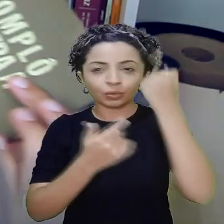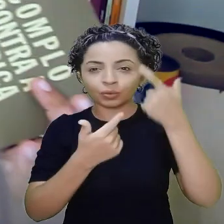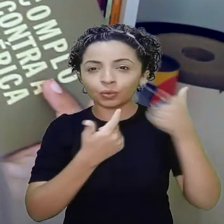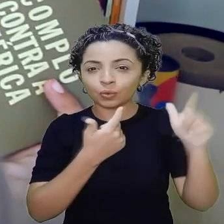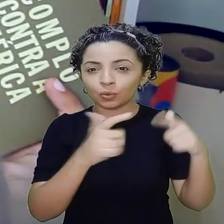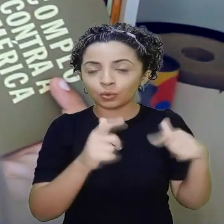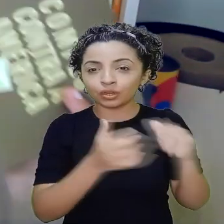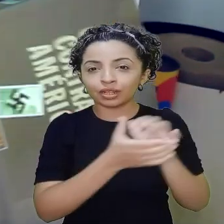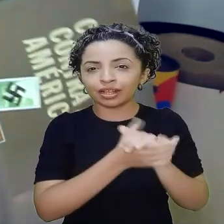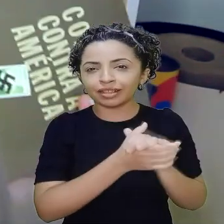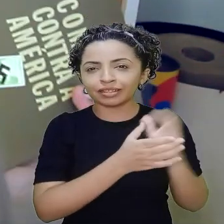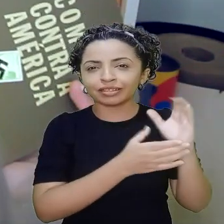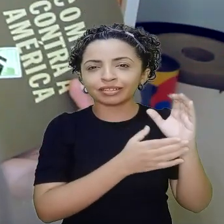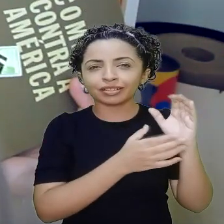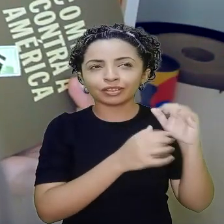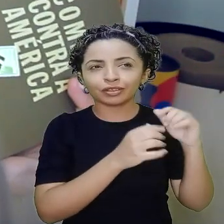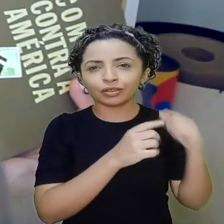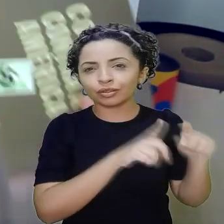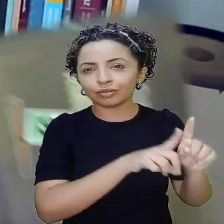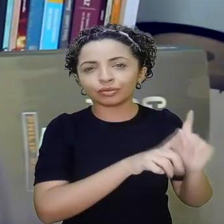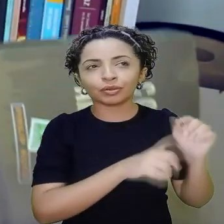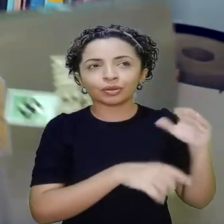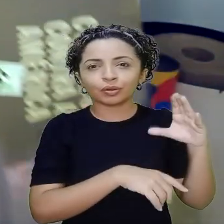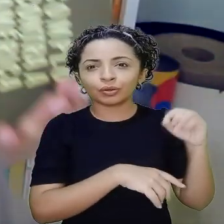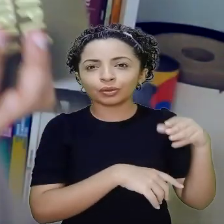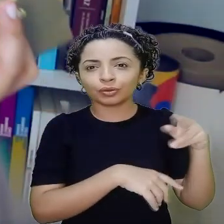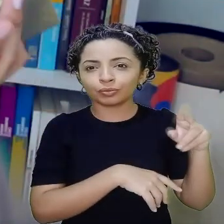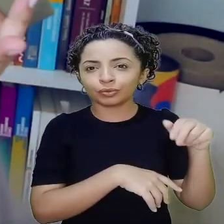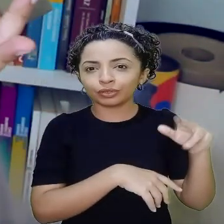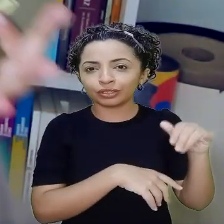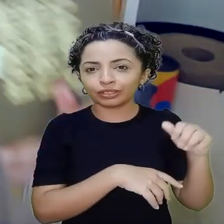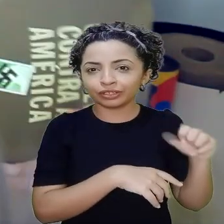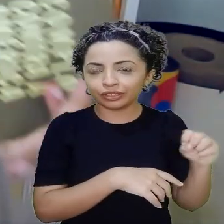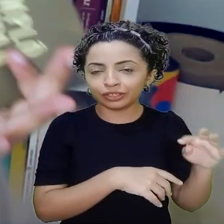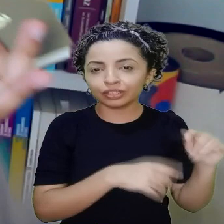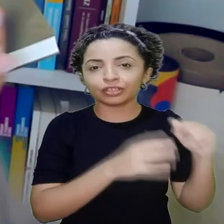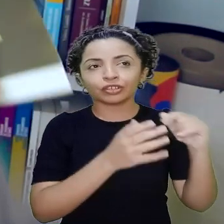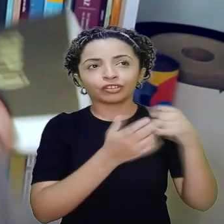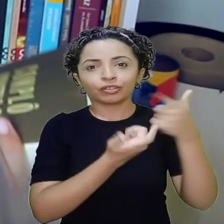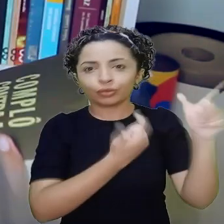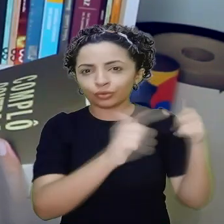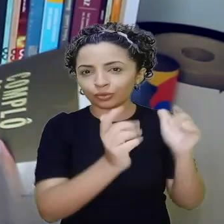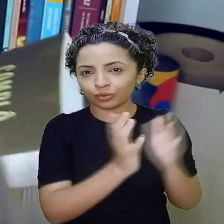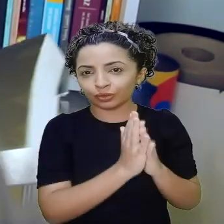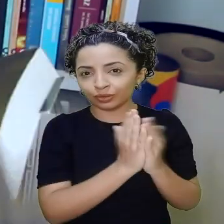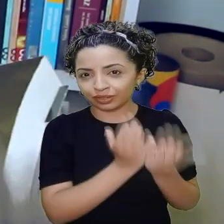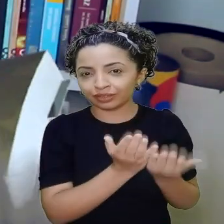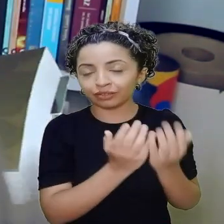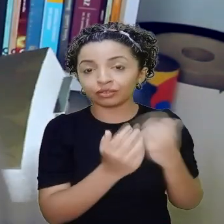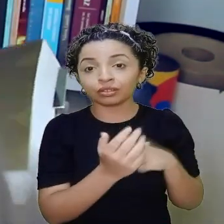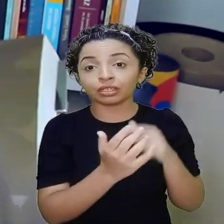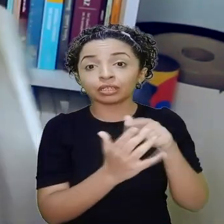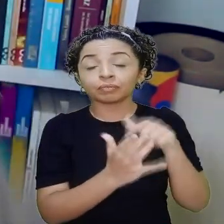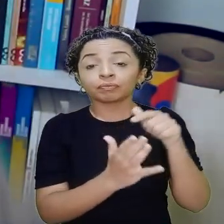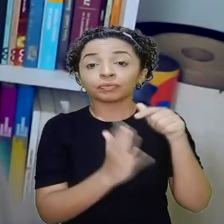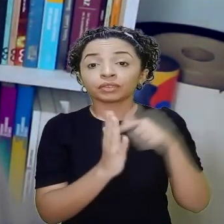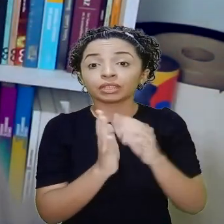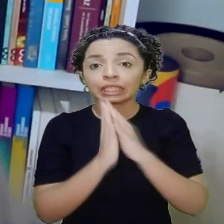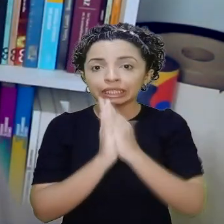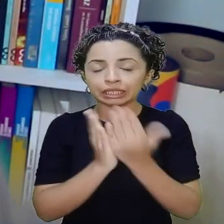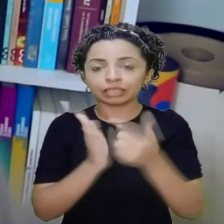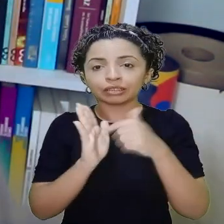realmente, tal como ele apresentou em A Pastoral Americana, Casei com um Comunista e A Marca